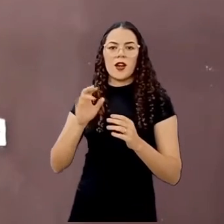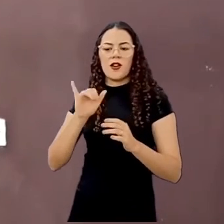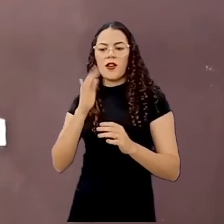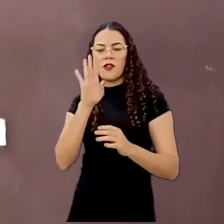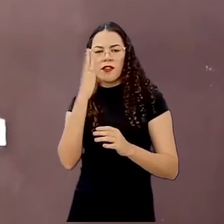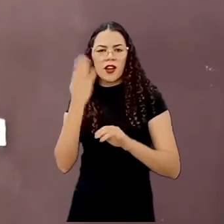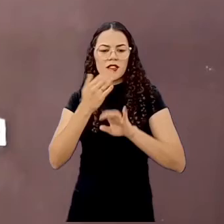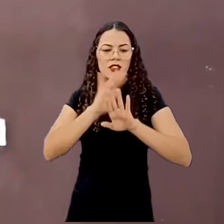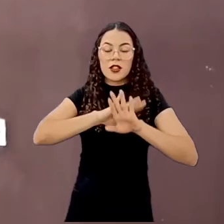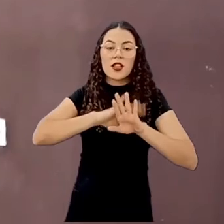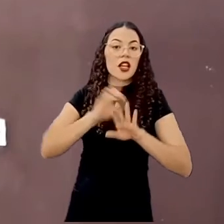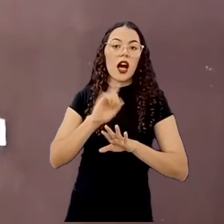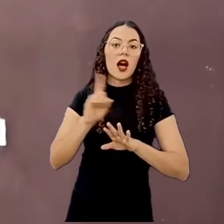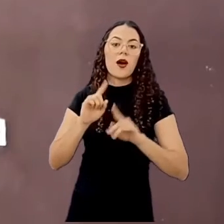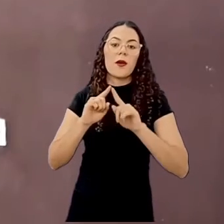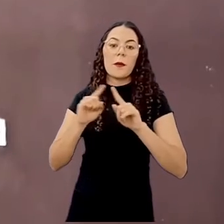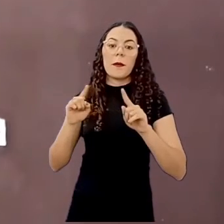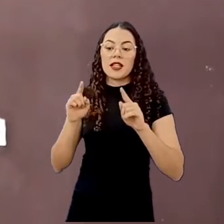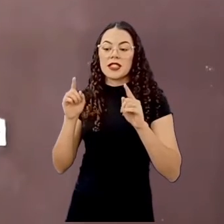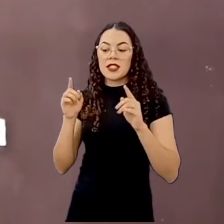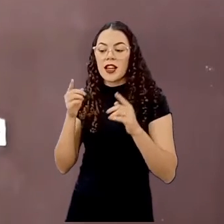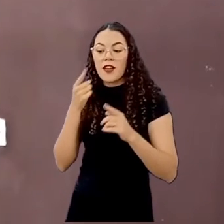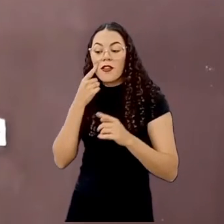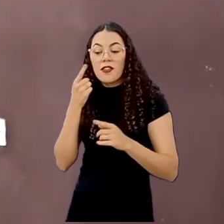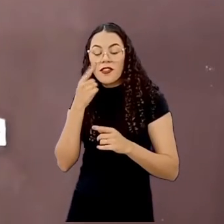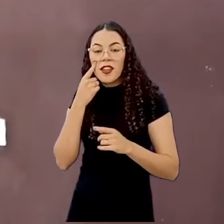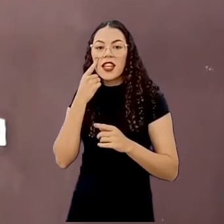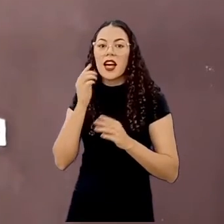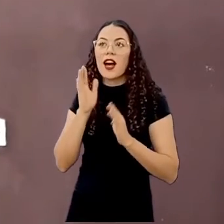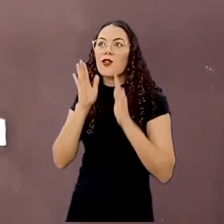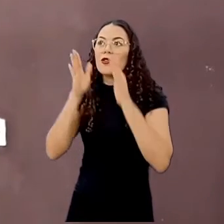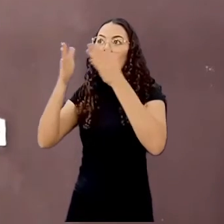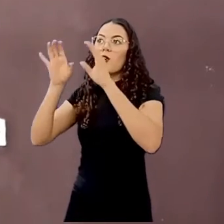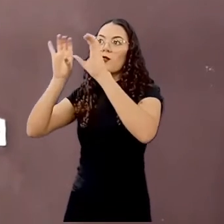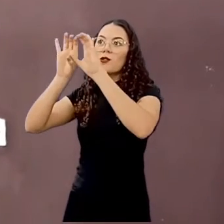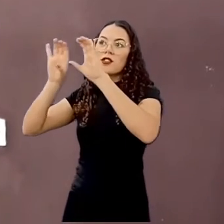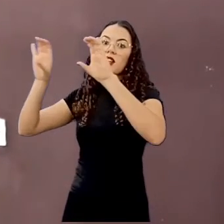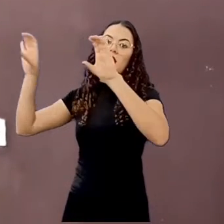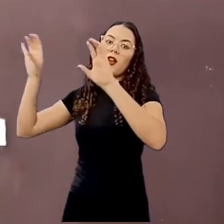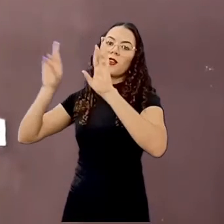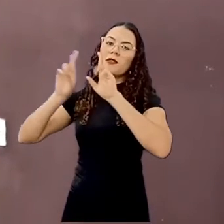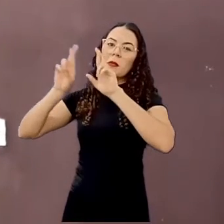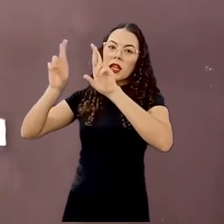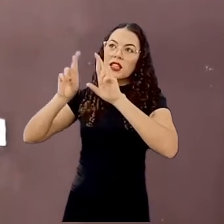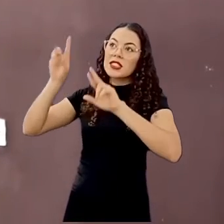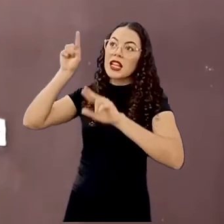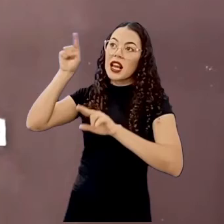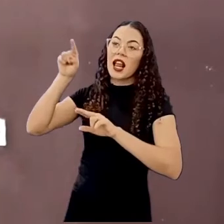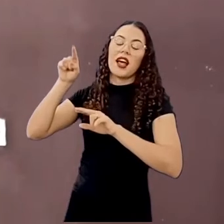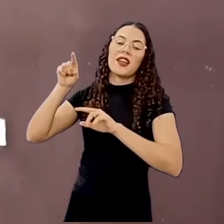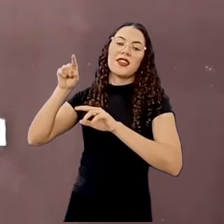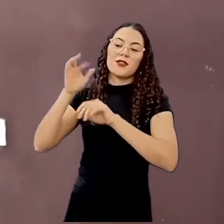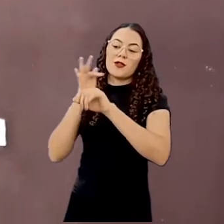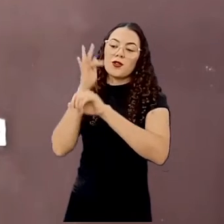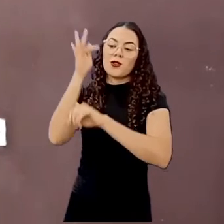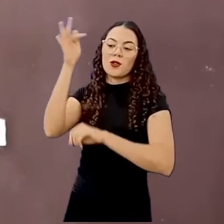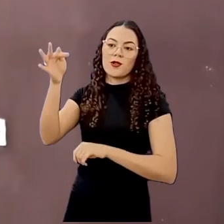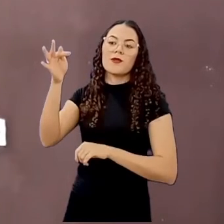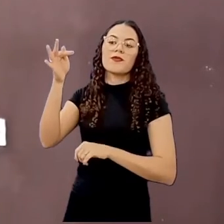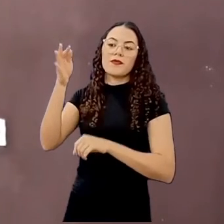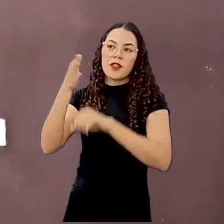eles agora rumavam e olhavam para o céu, para uma esperança que estava reservada para eles.